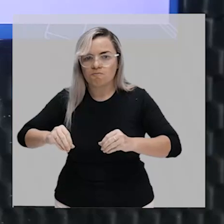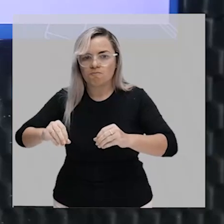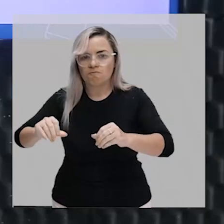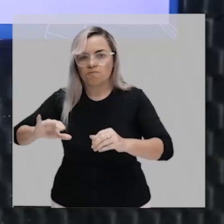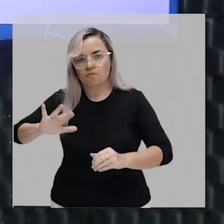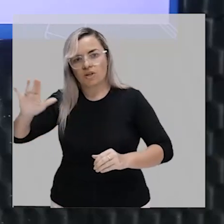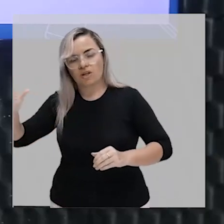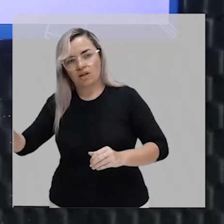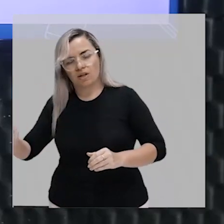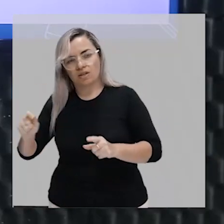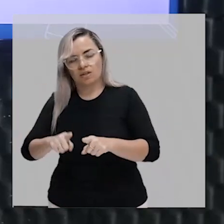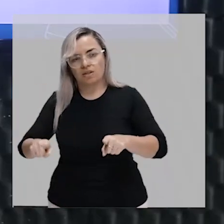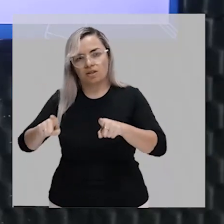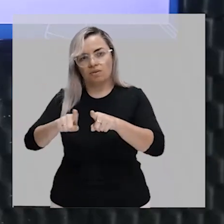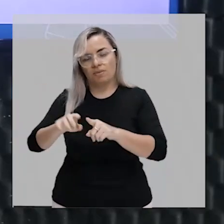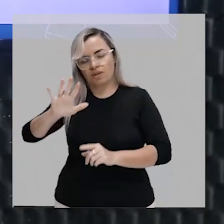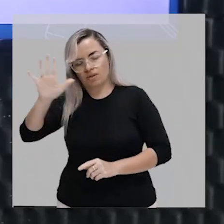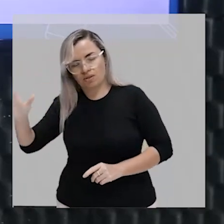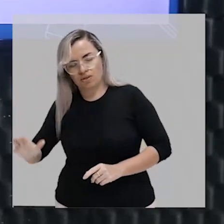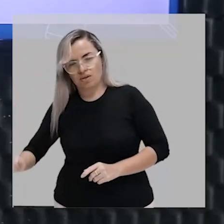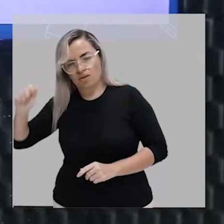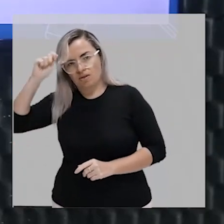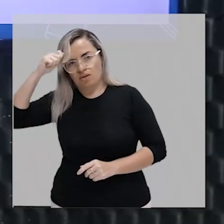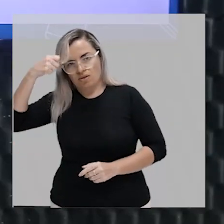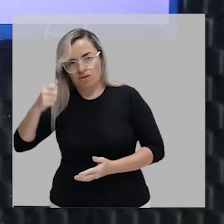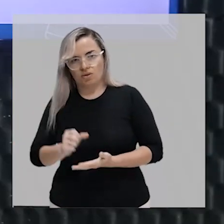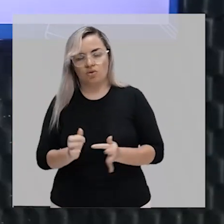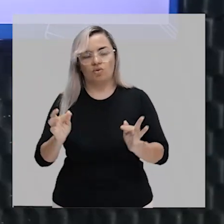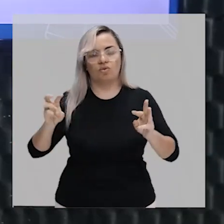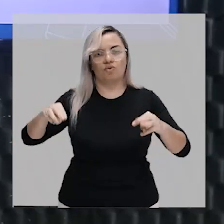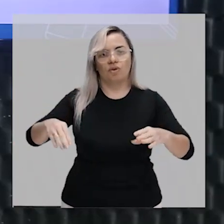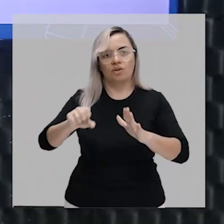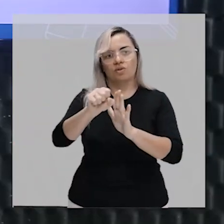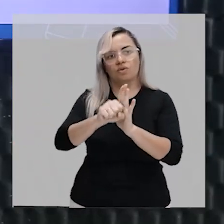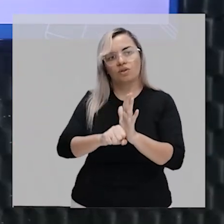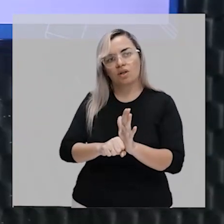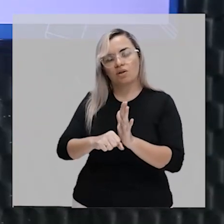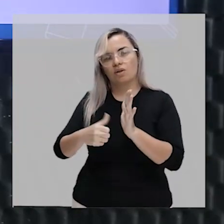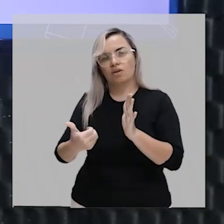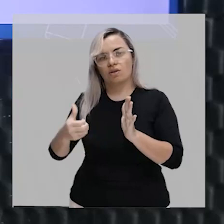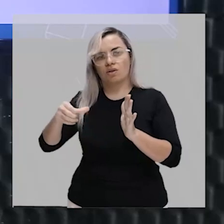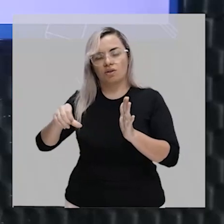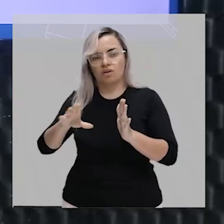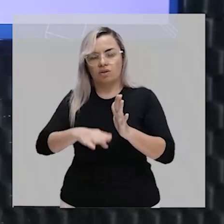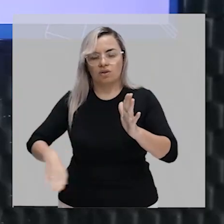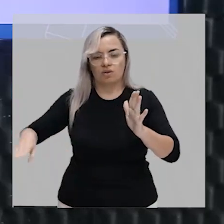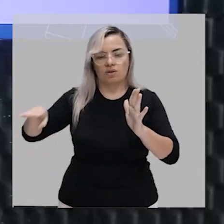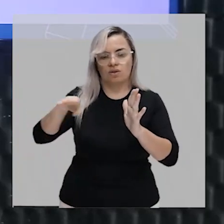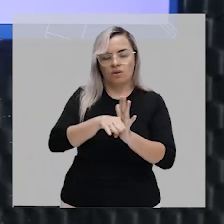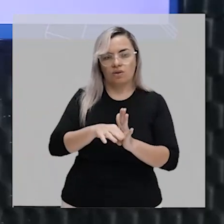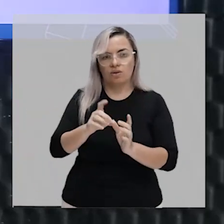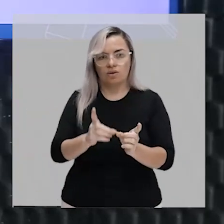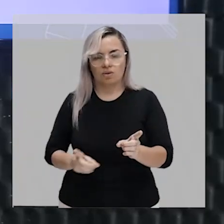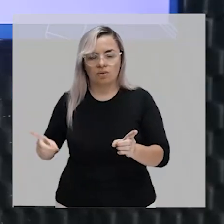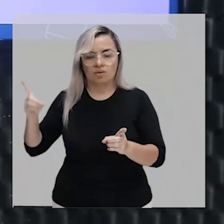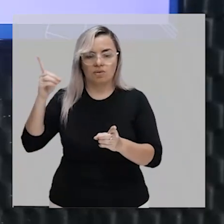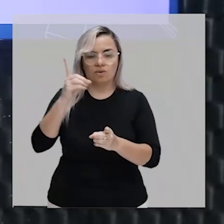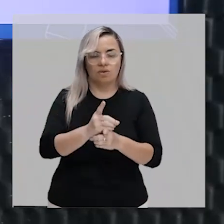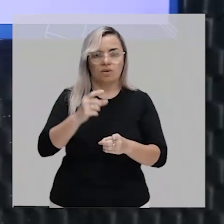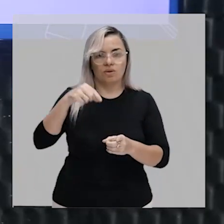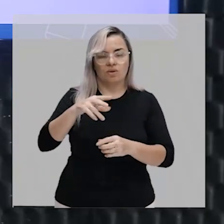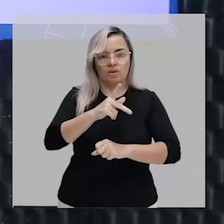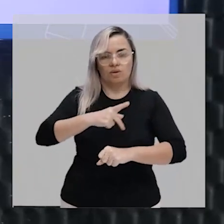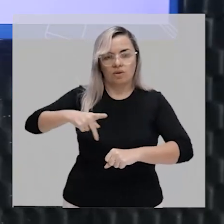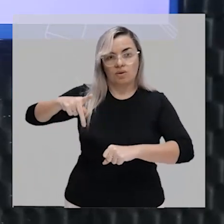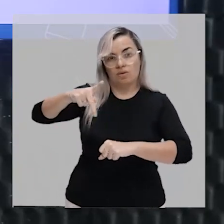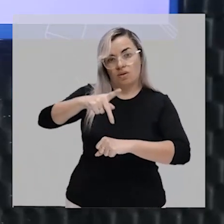e na África, no final do século XIX, quando ela chegou, ela já encontrou por lá